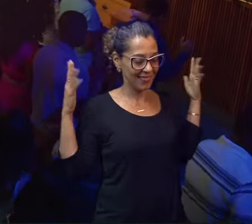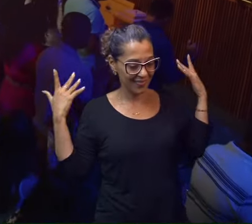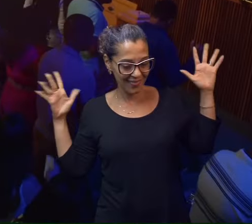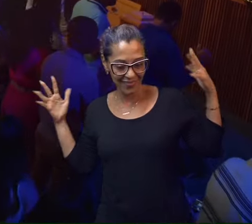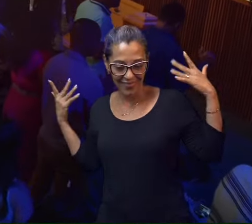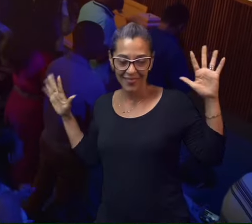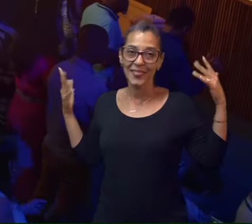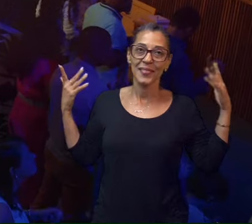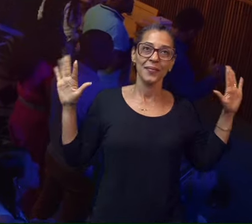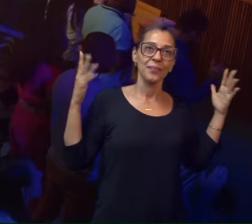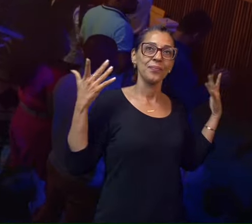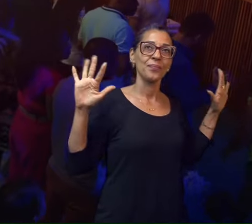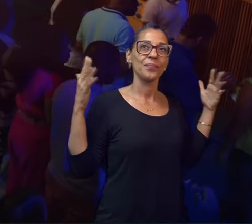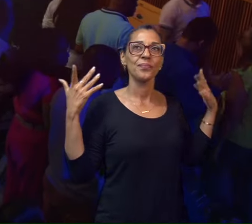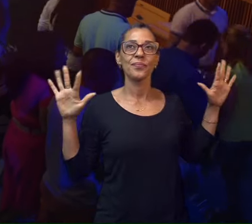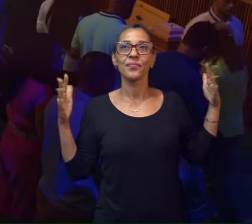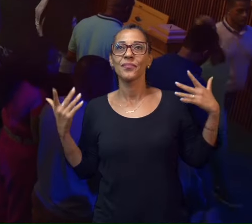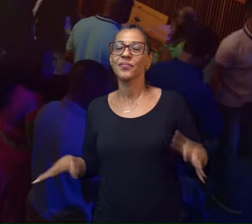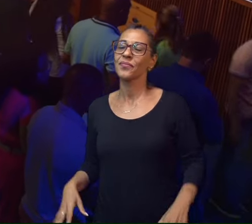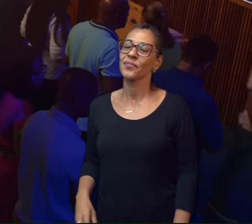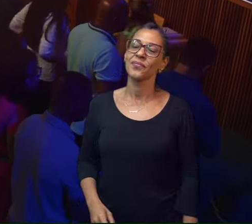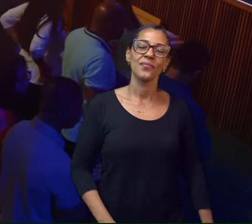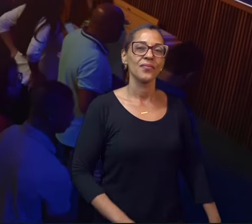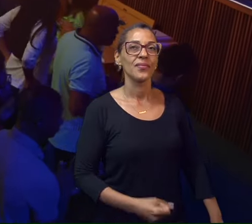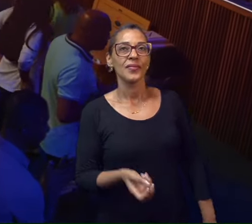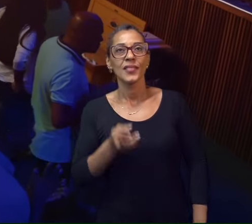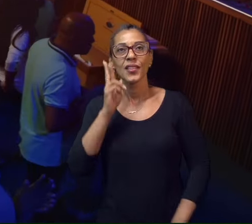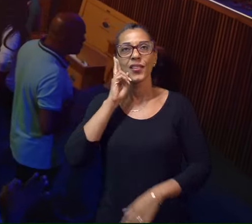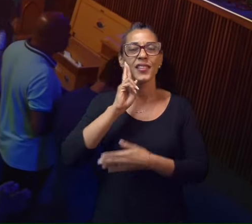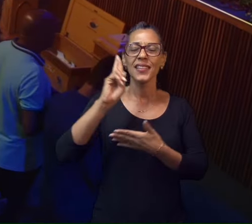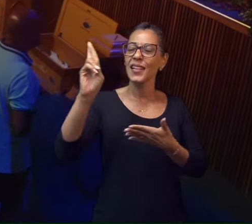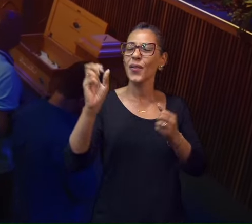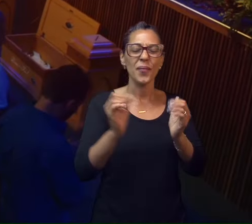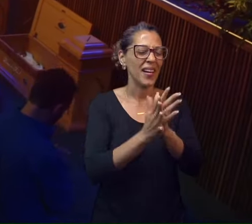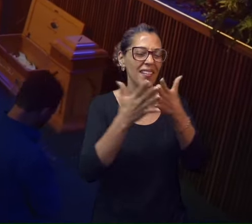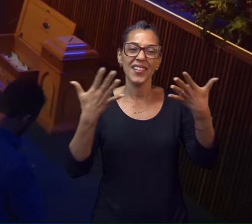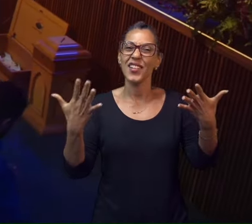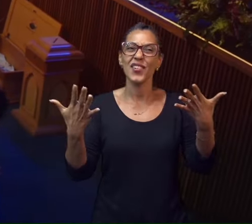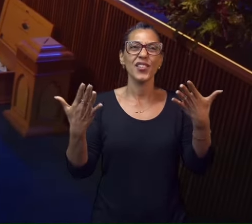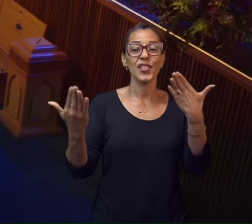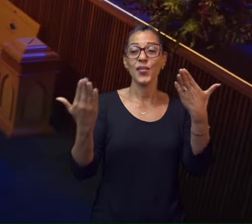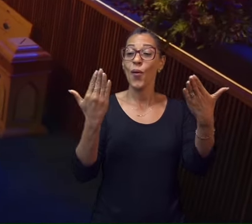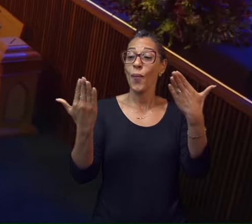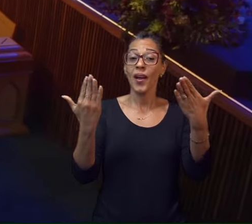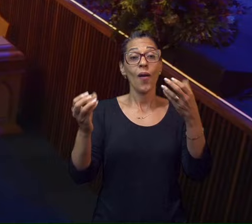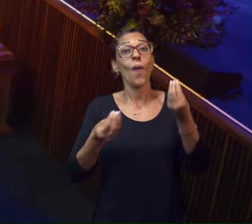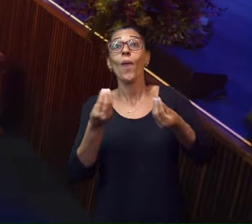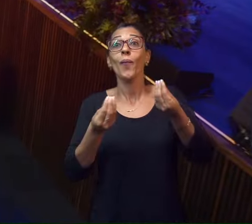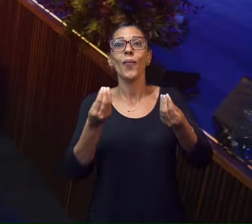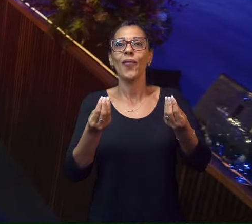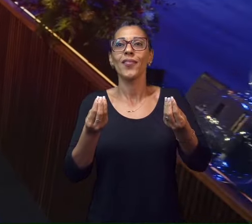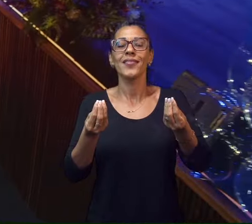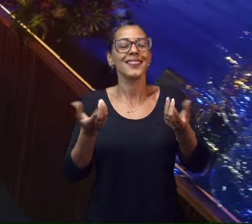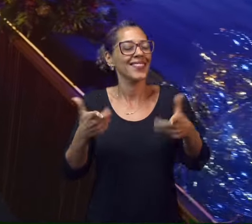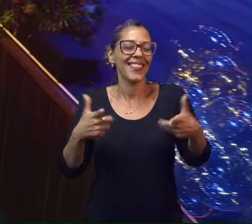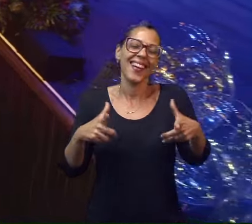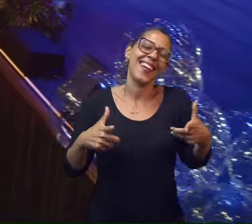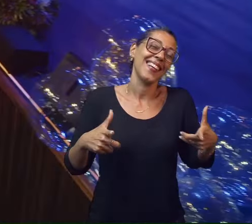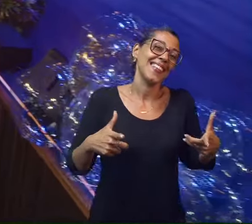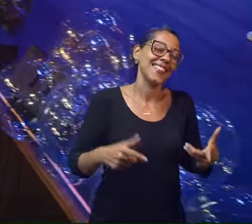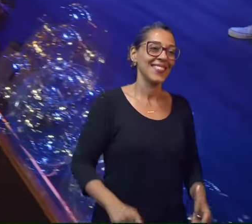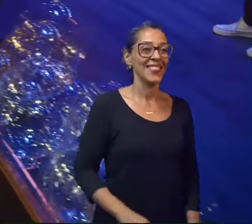nada se compara ao teu nome Senhor cantamos mais uma vez dignos de